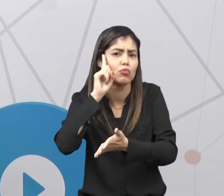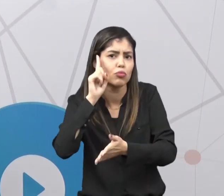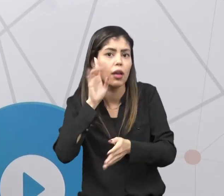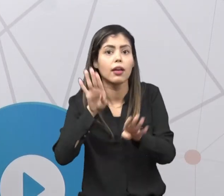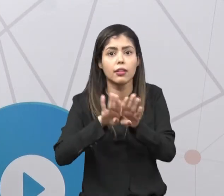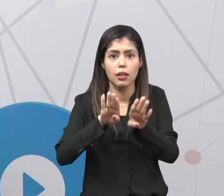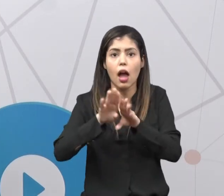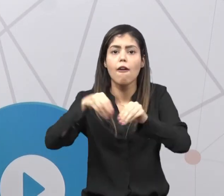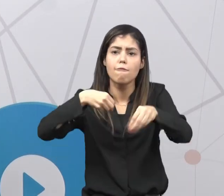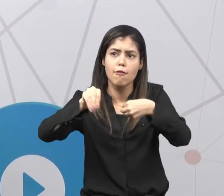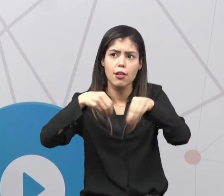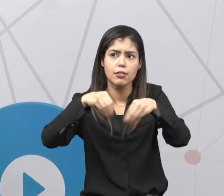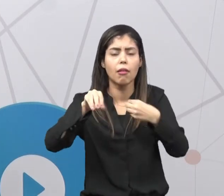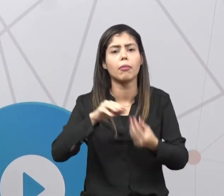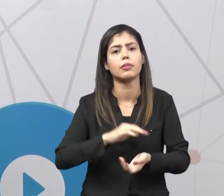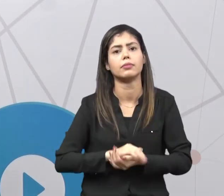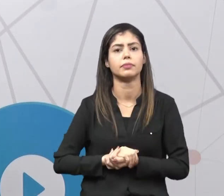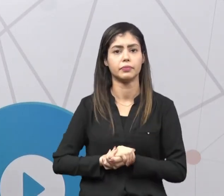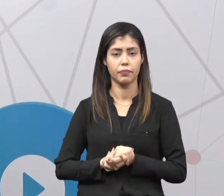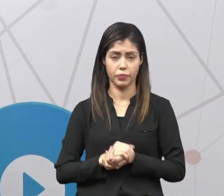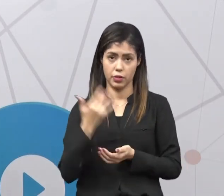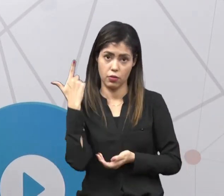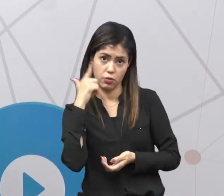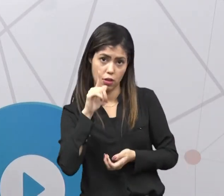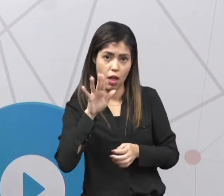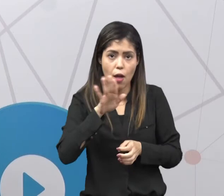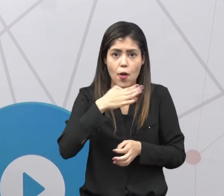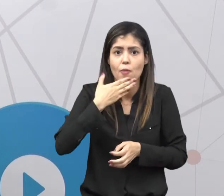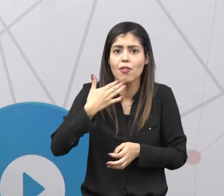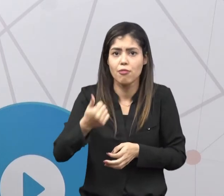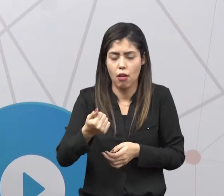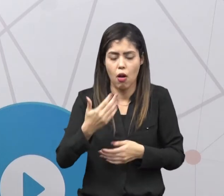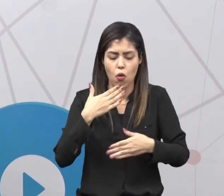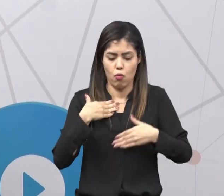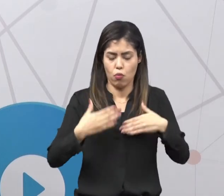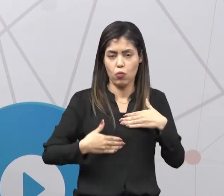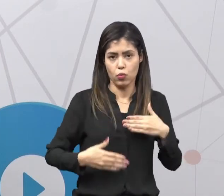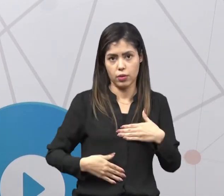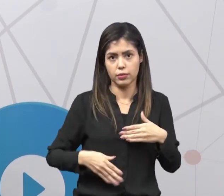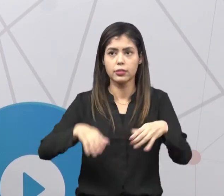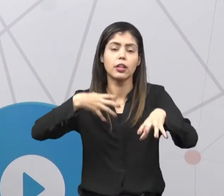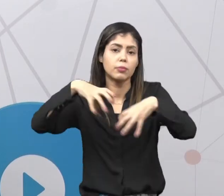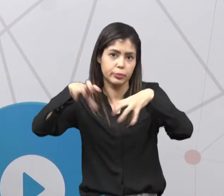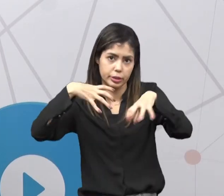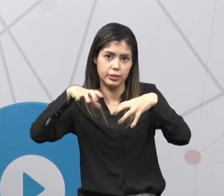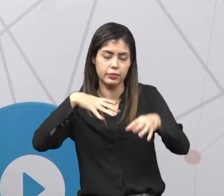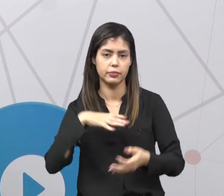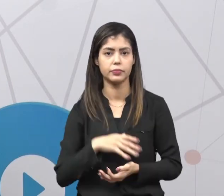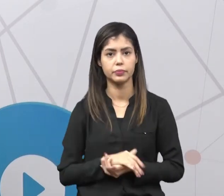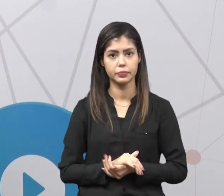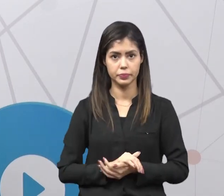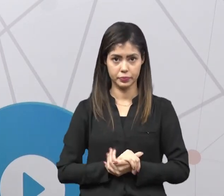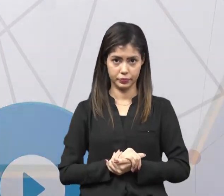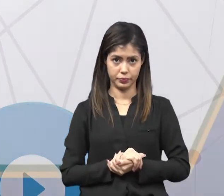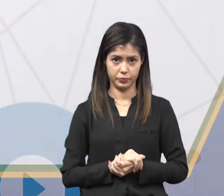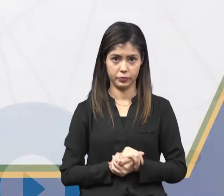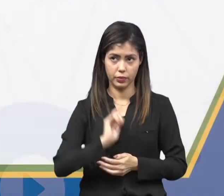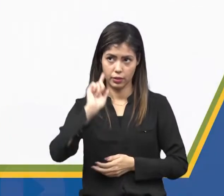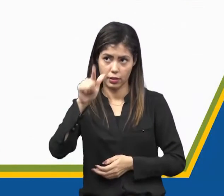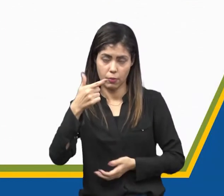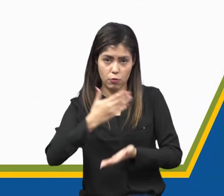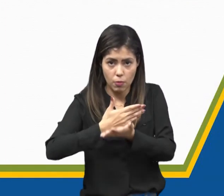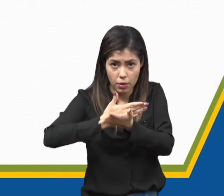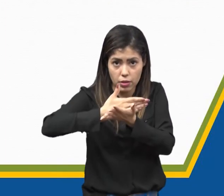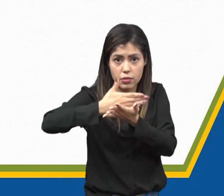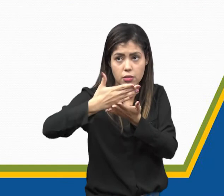alongar-se, você vai conseguir manter no seu corpo essa mobilidade. Após iniciar um